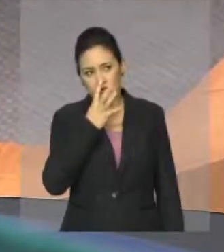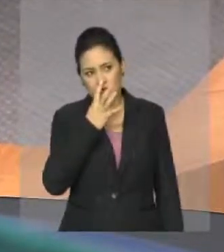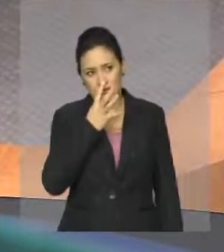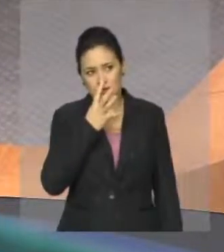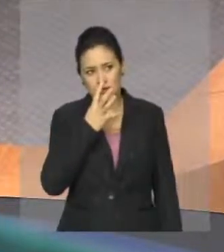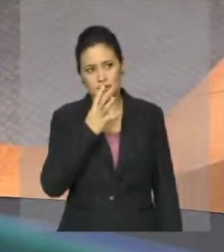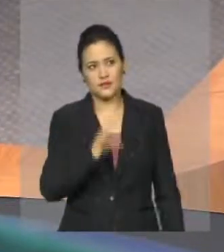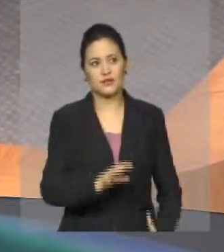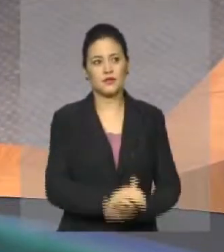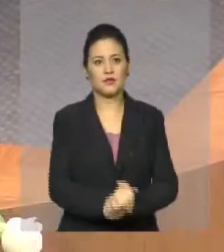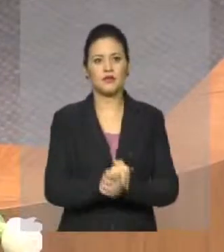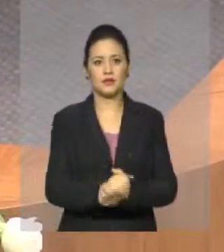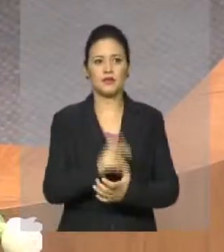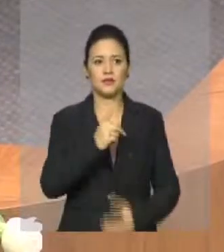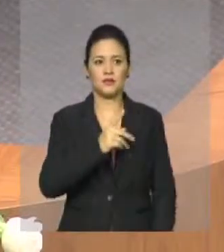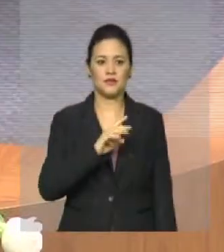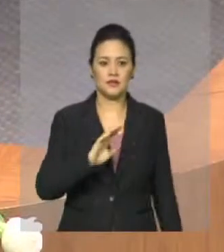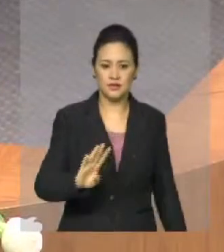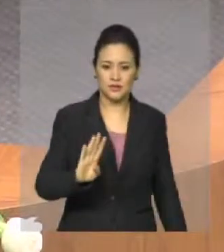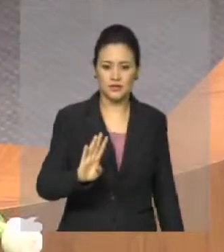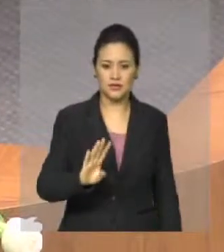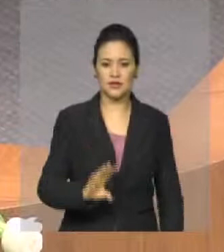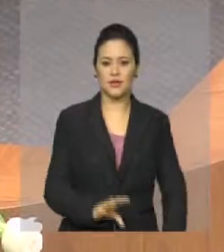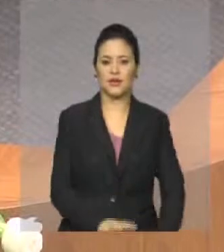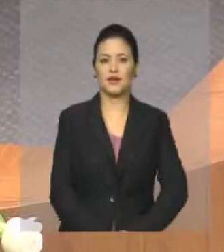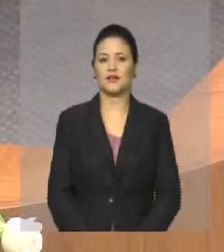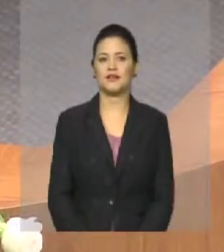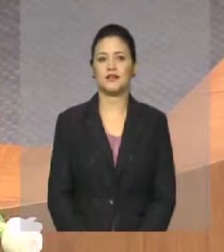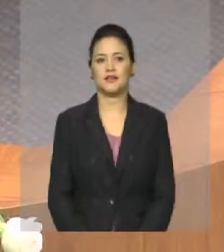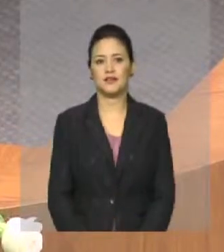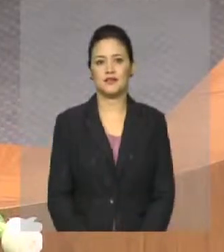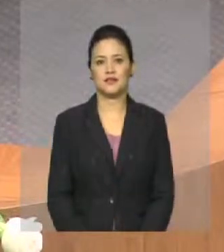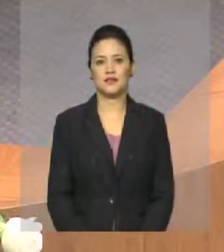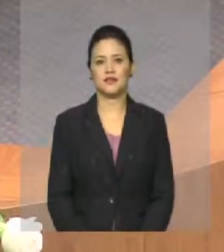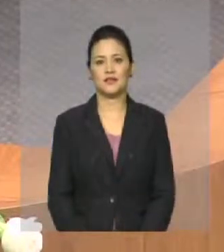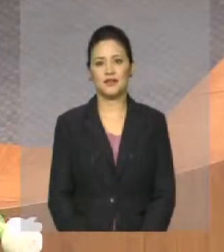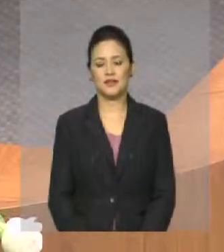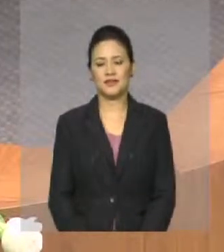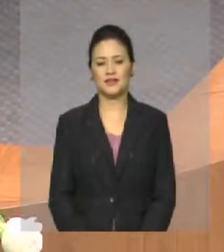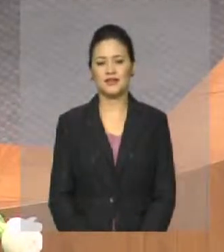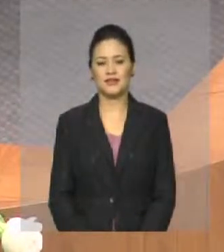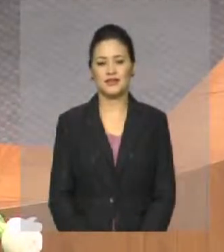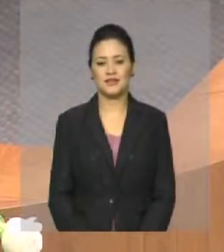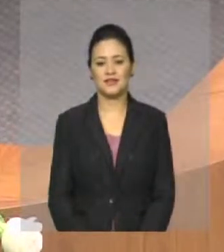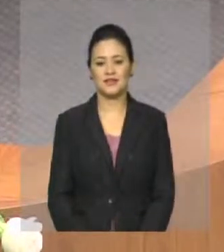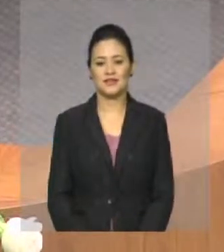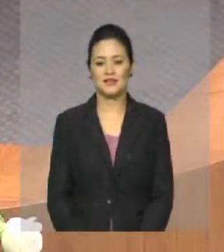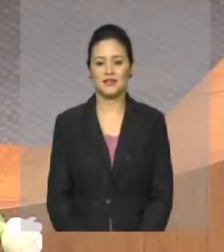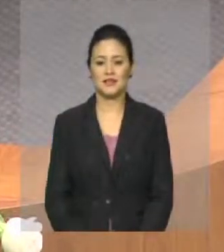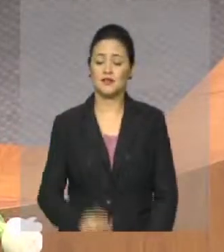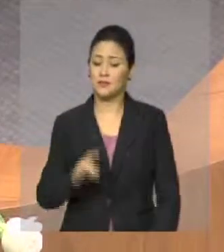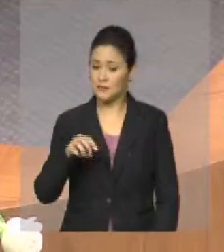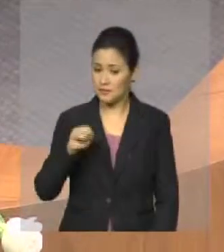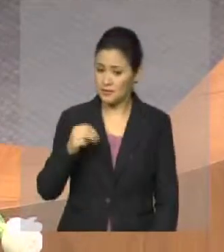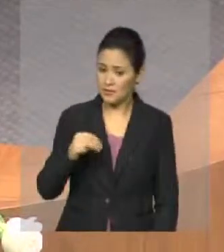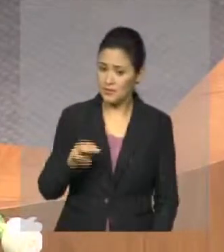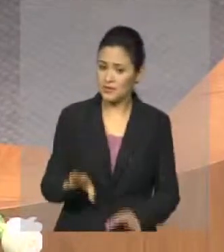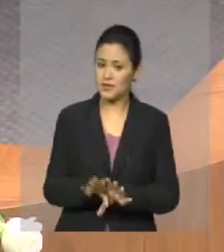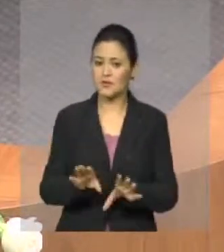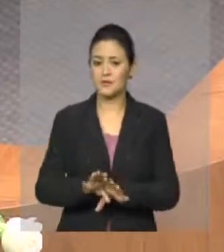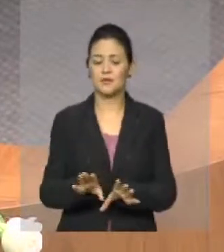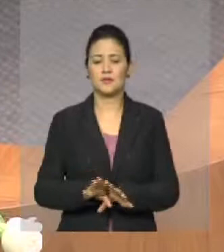relativamente à segurança não só do Maranhão, mas também de todo o Estado,